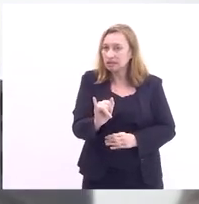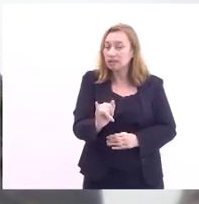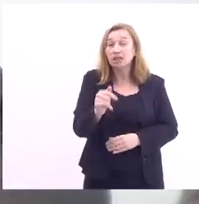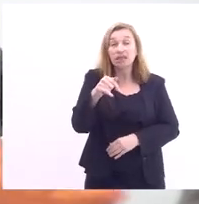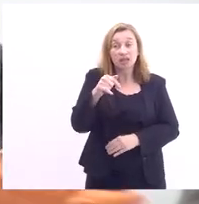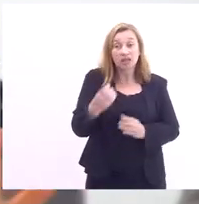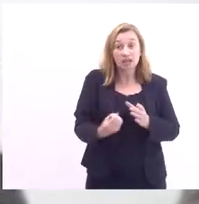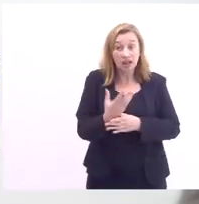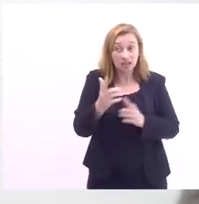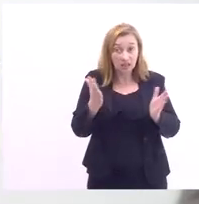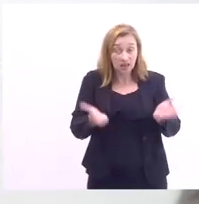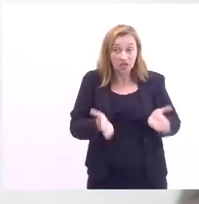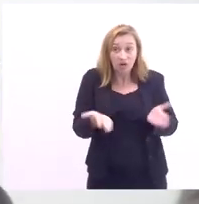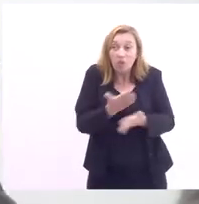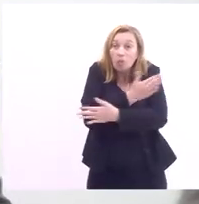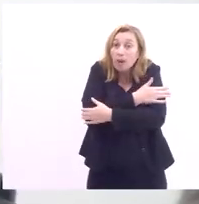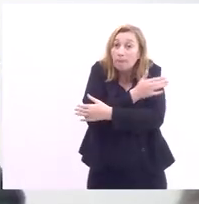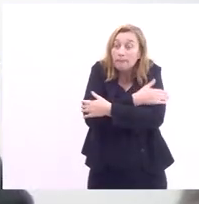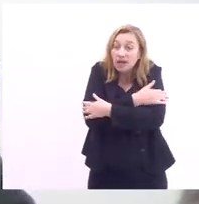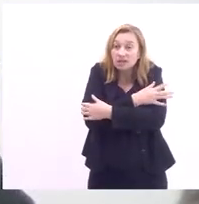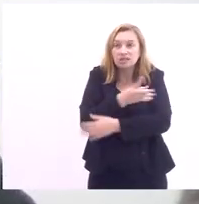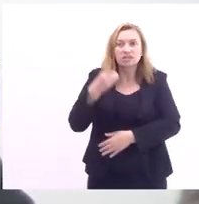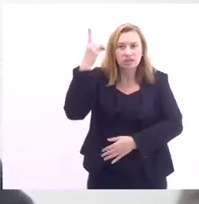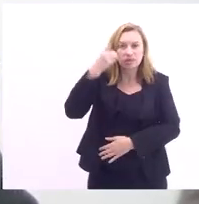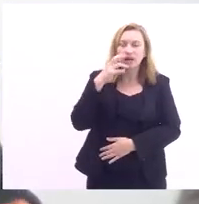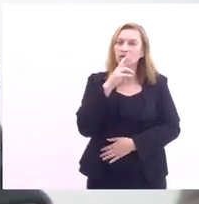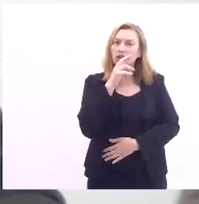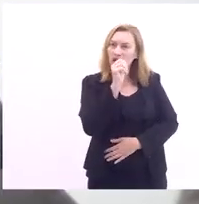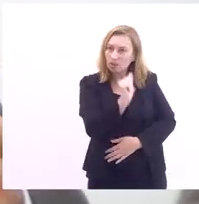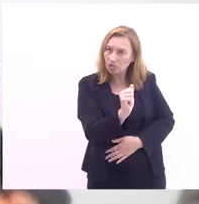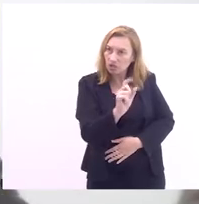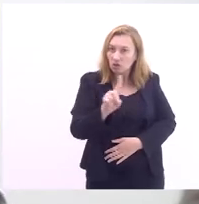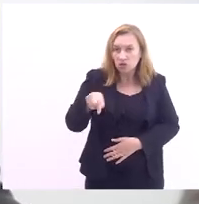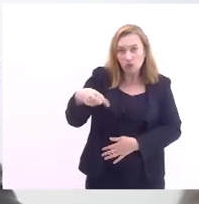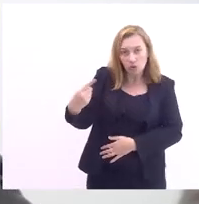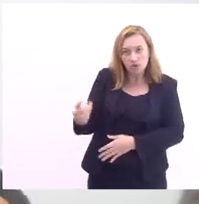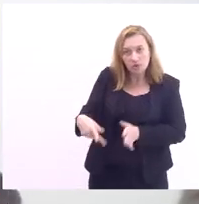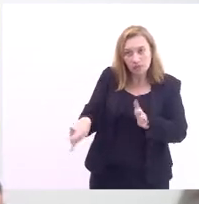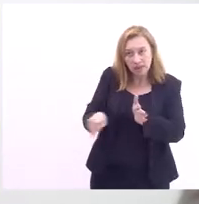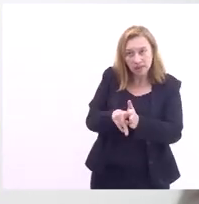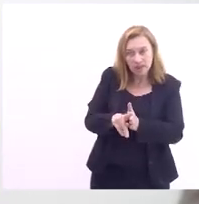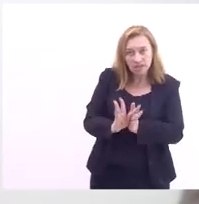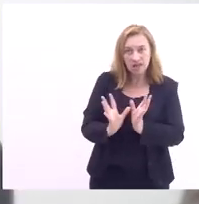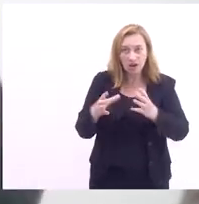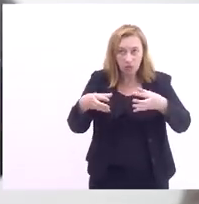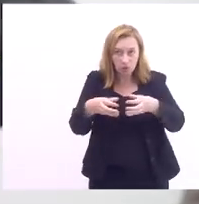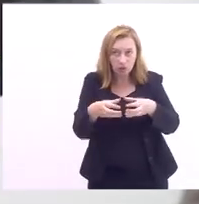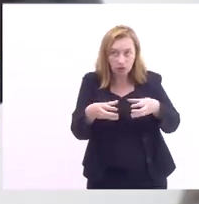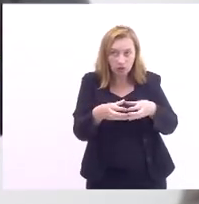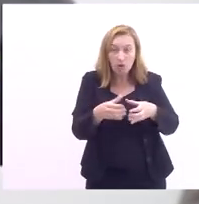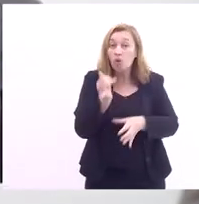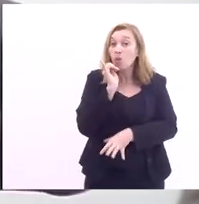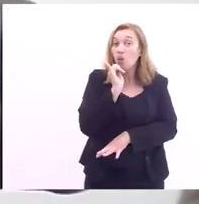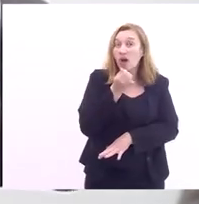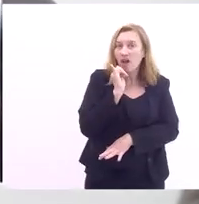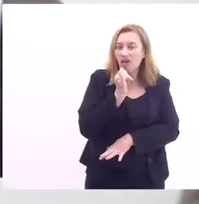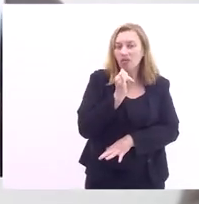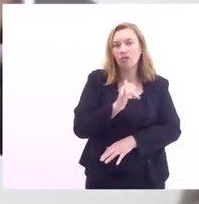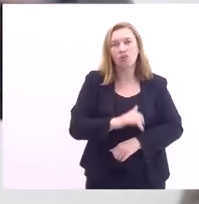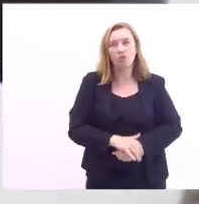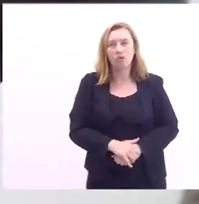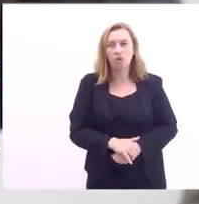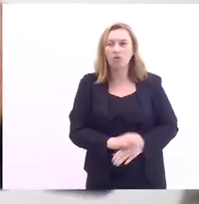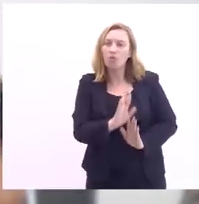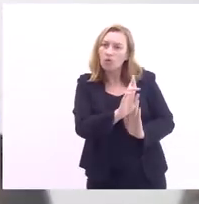agora, mandando um abraço para o deputado Rodrigo Amorim e para os demais membros da comissão, o relatório